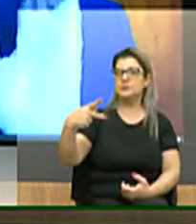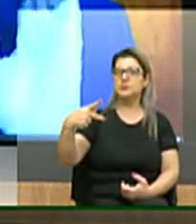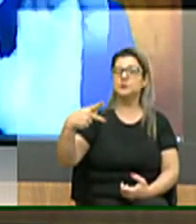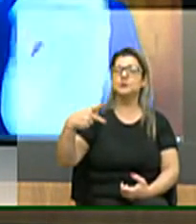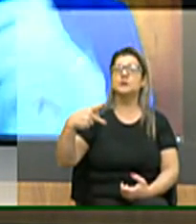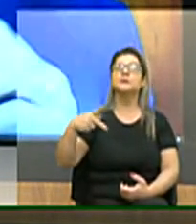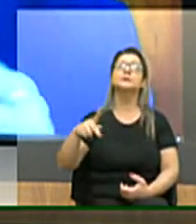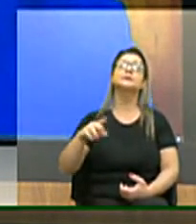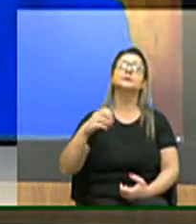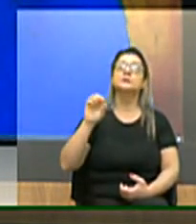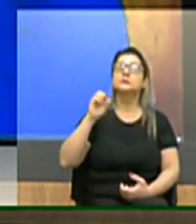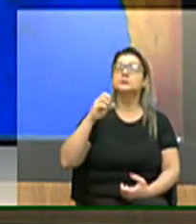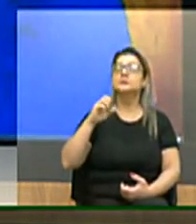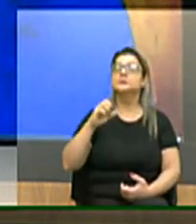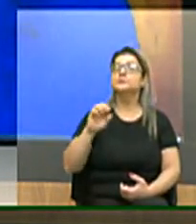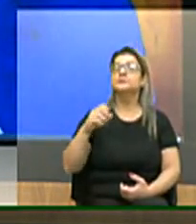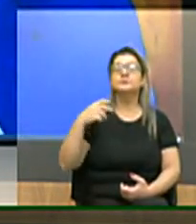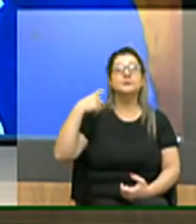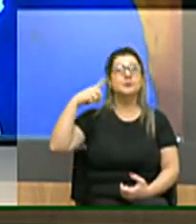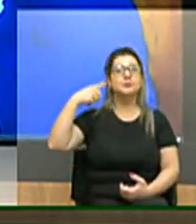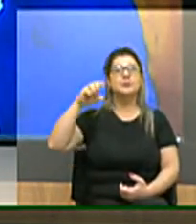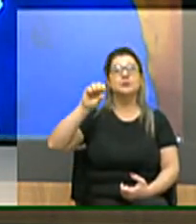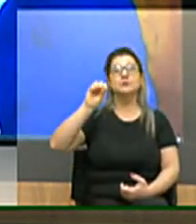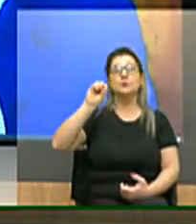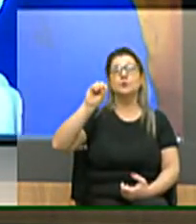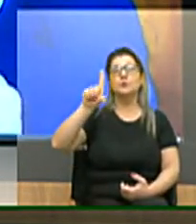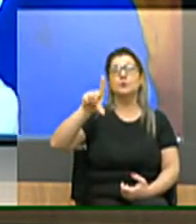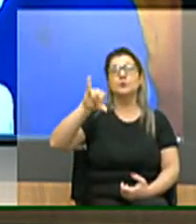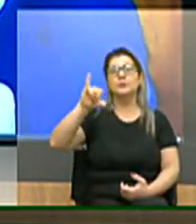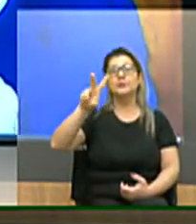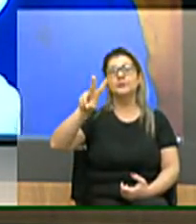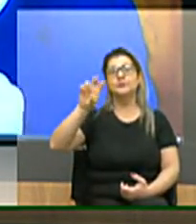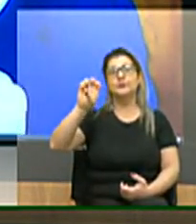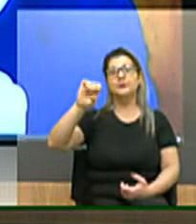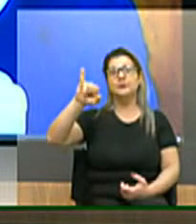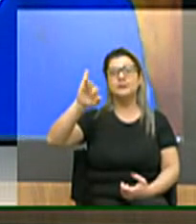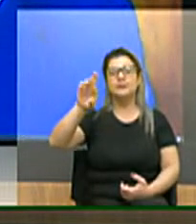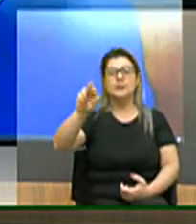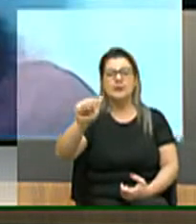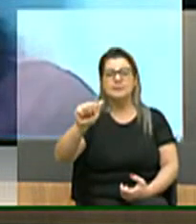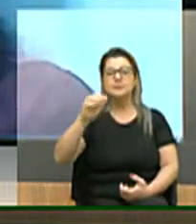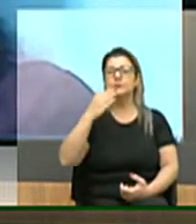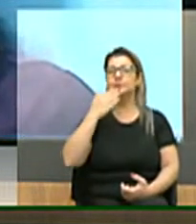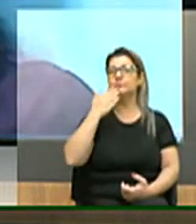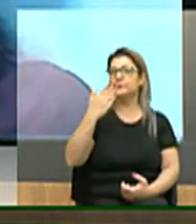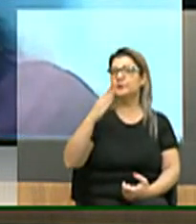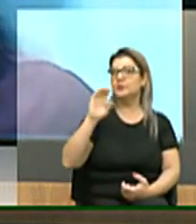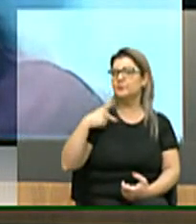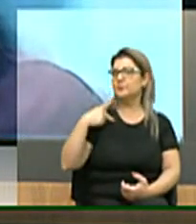Valdeci Oliveira. Favorável, presidente. Deputado Zé Nunes.